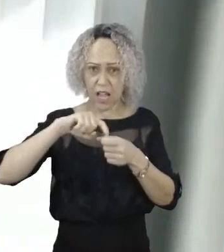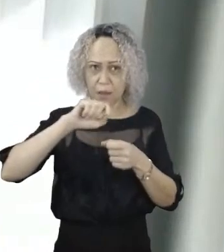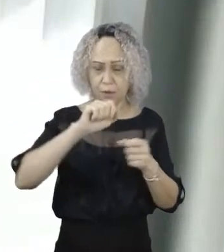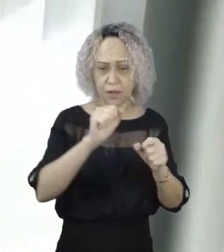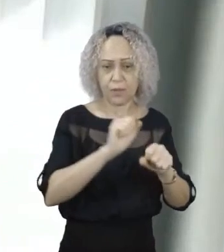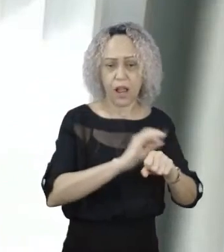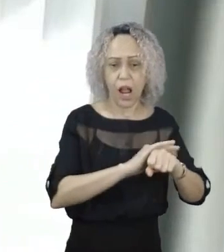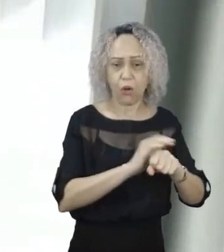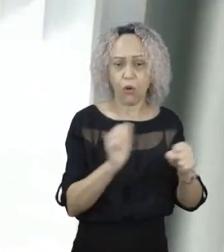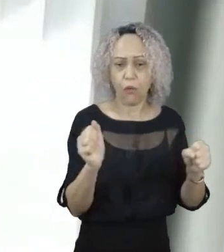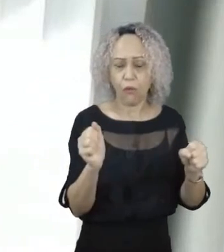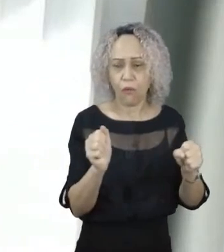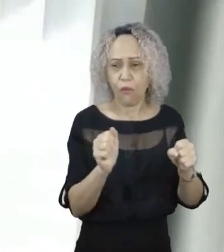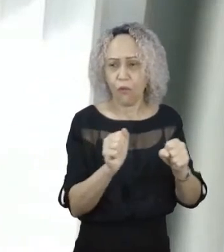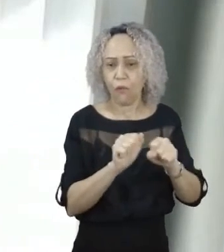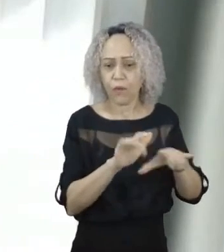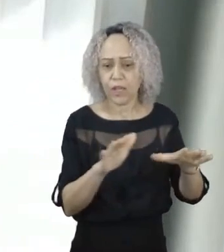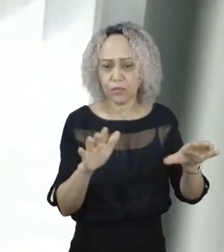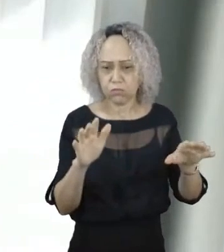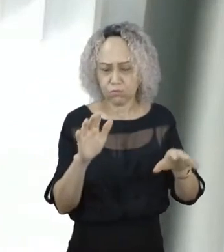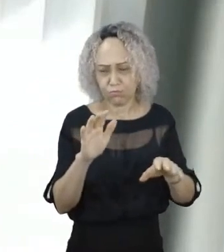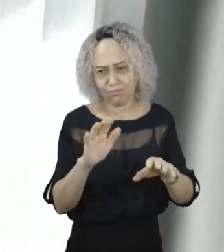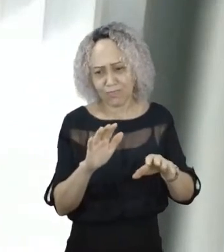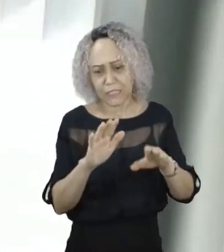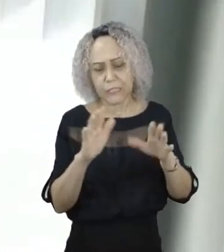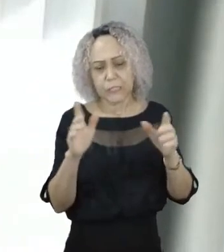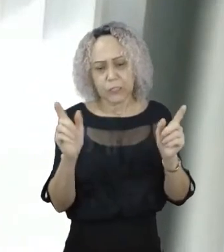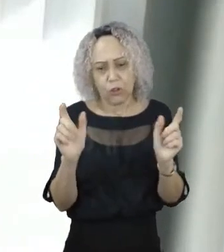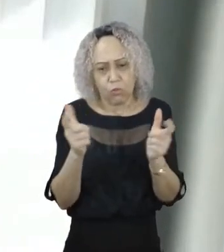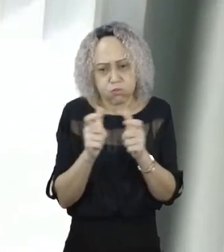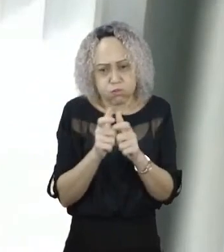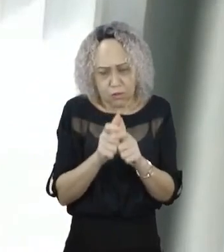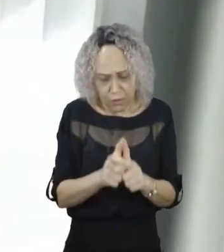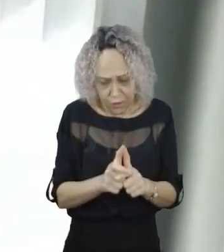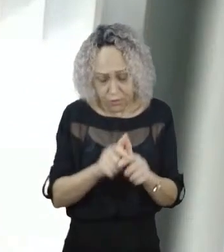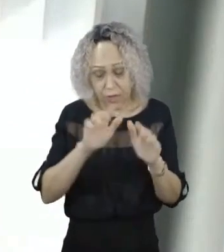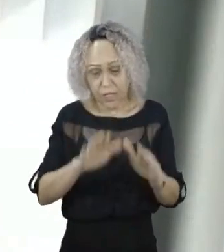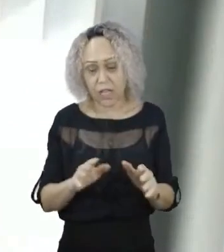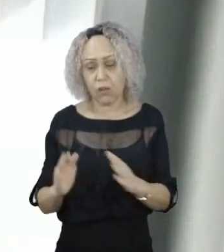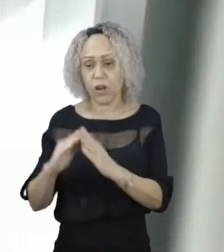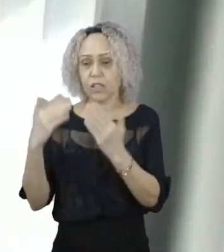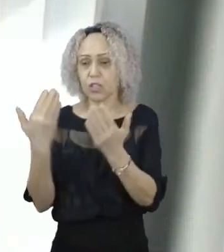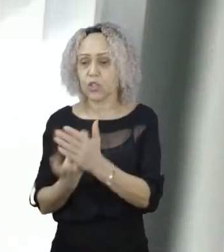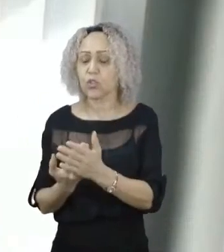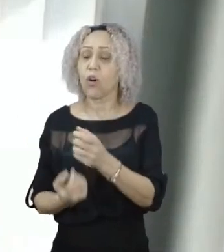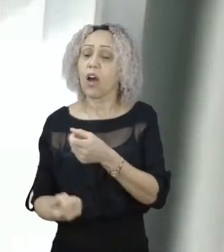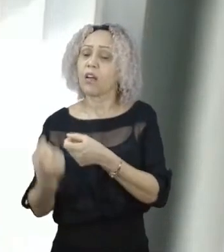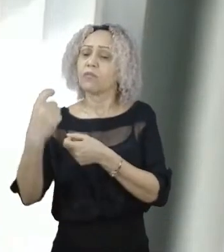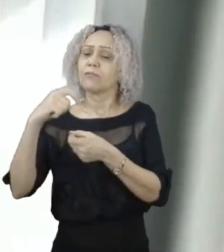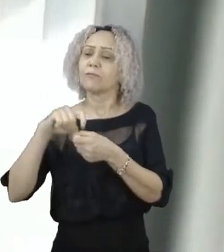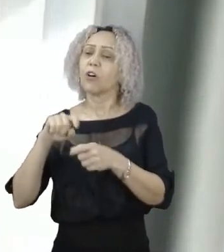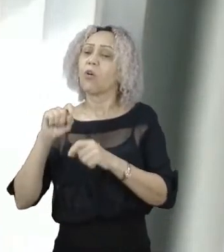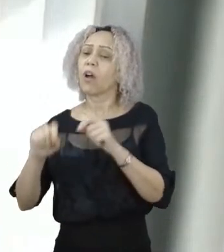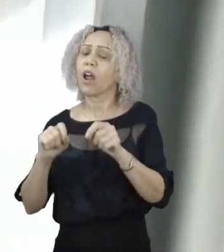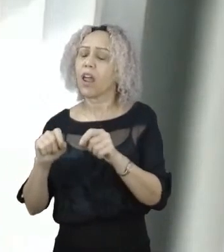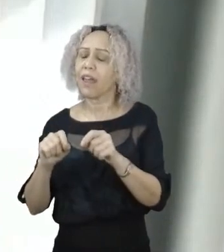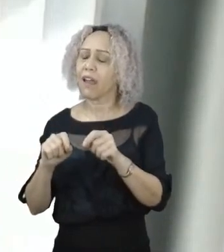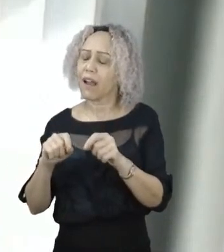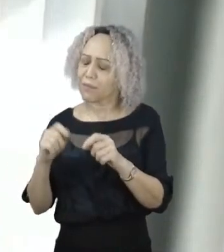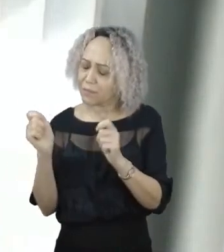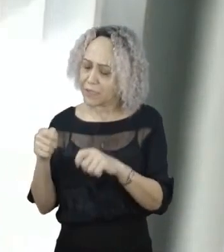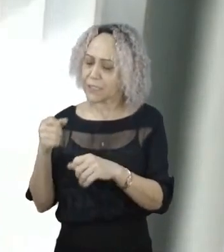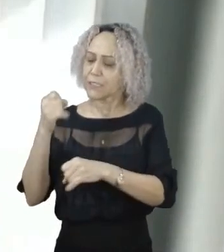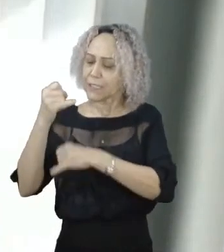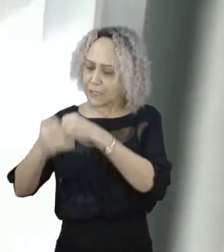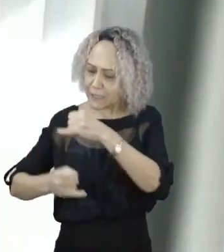Covid, as escolas aprenderam a conviver com isso para fins pedagógicos, mas muitas vezes não conseguem.